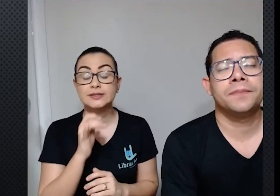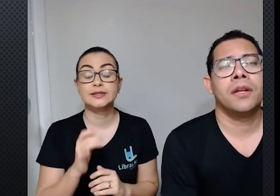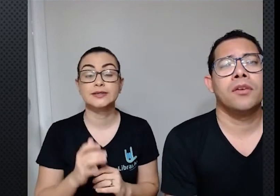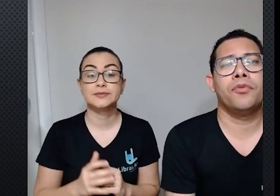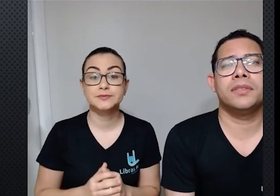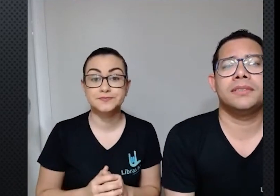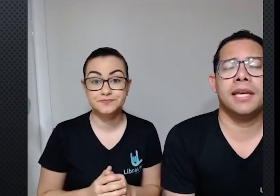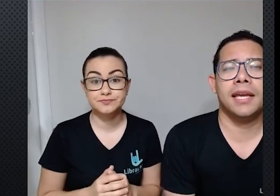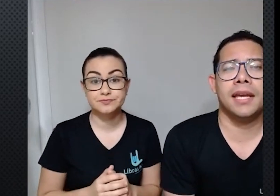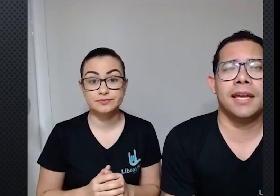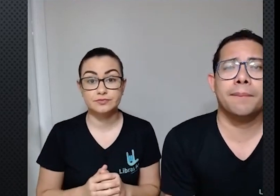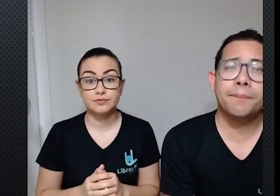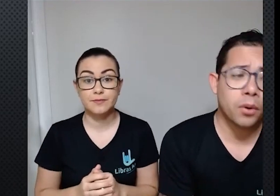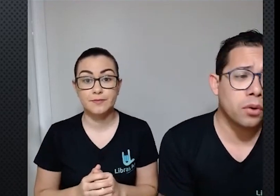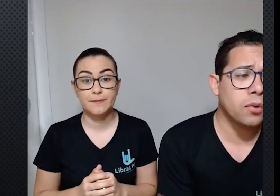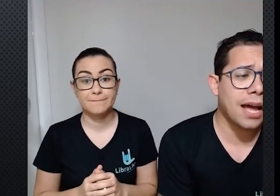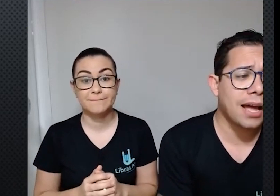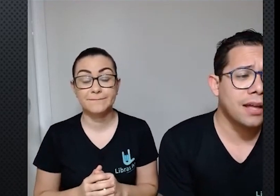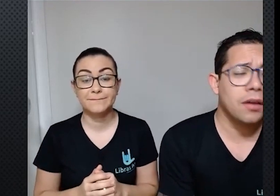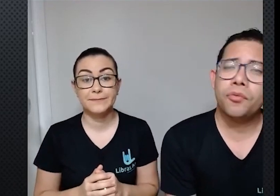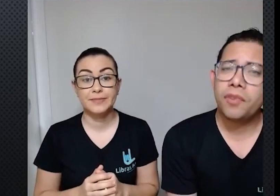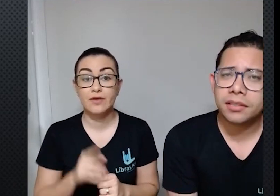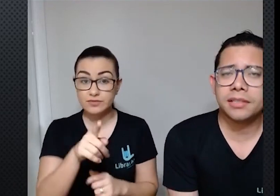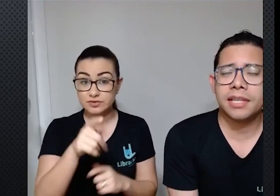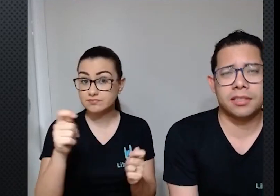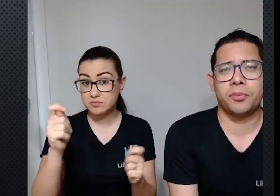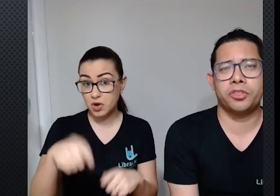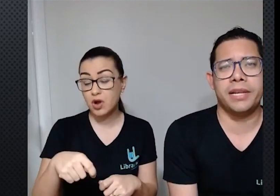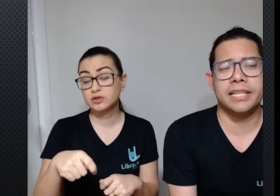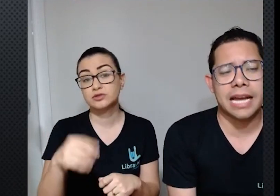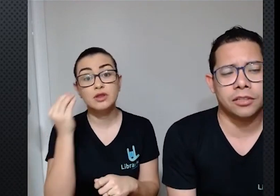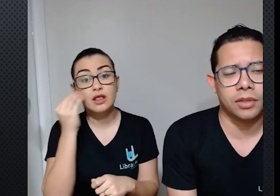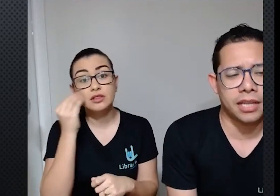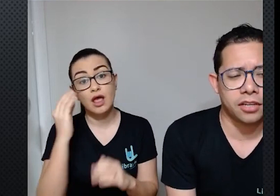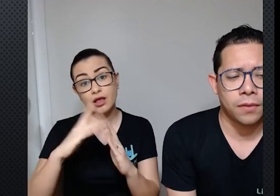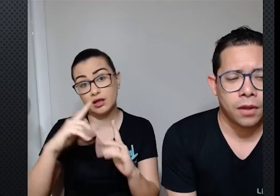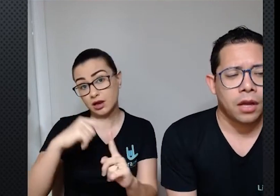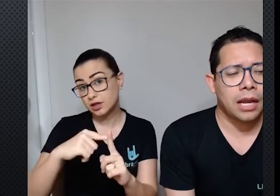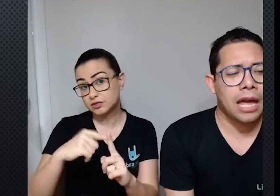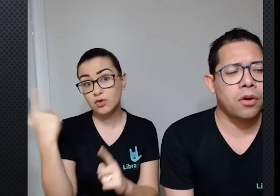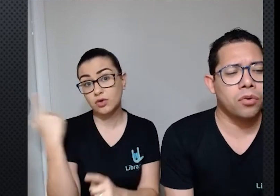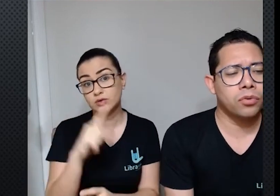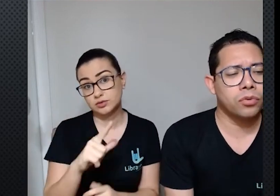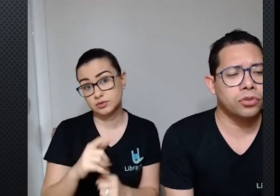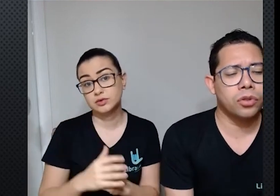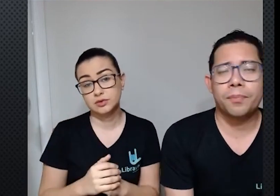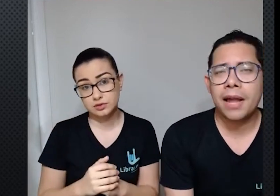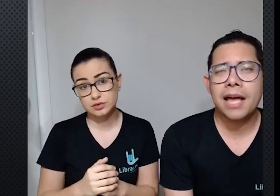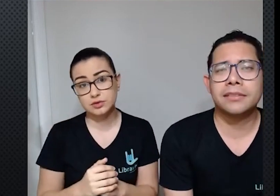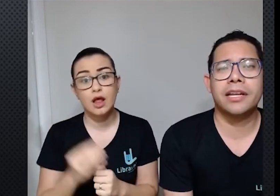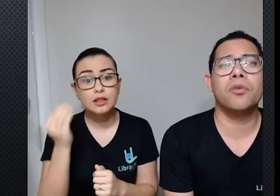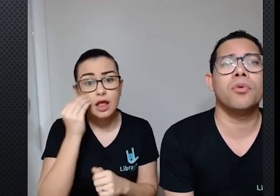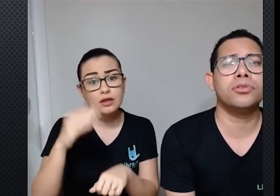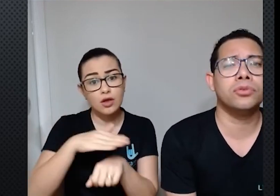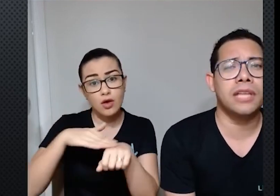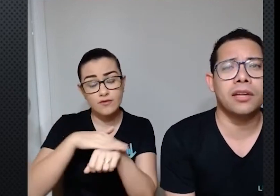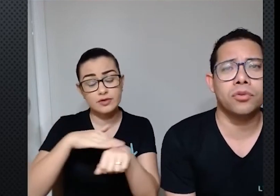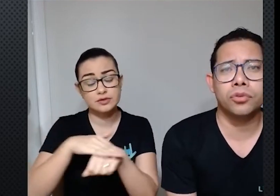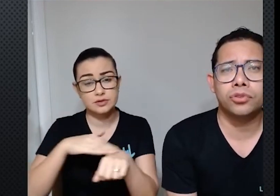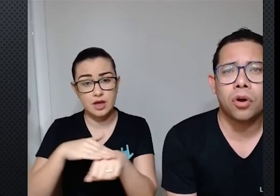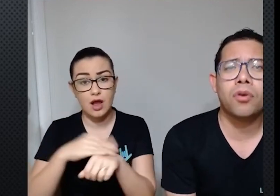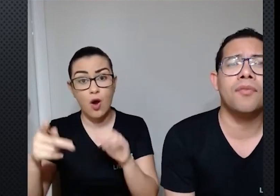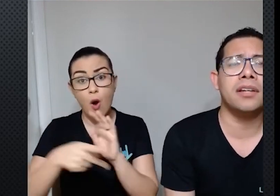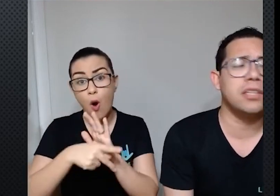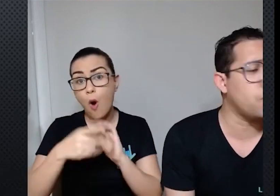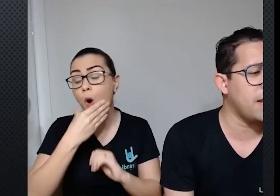interessante você procurar ver se tem essa possibilidade na sua igreja. Lá com o sonoplasta, né, o moço técnico